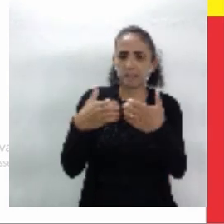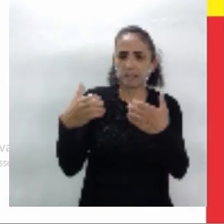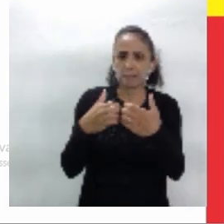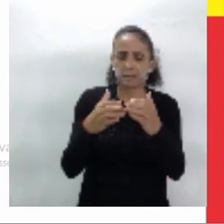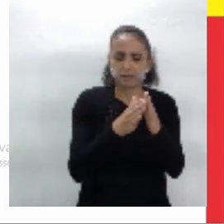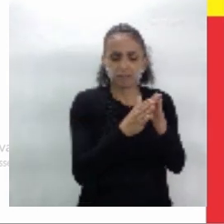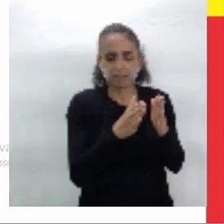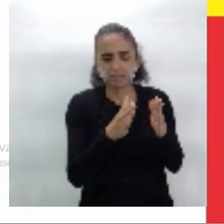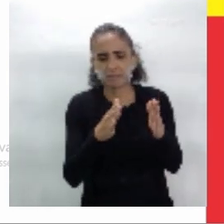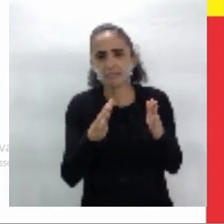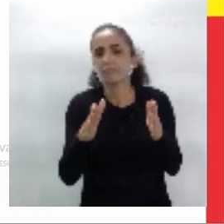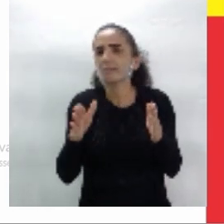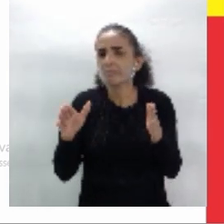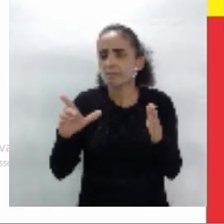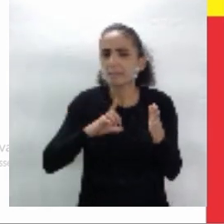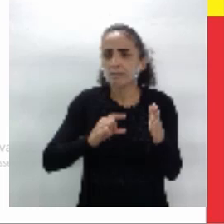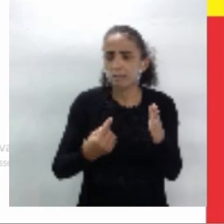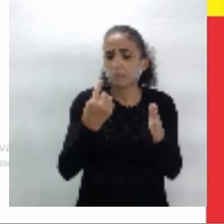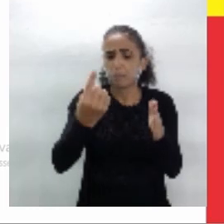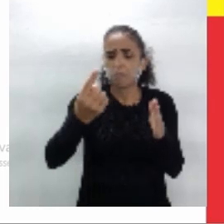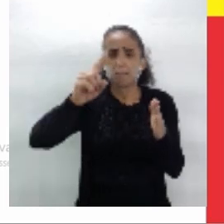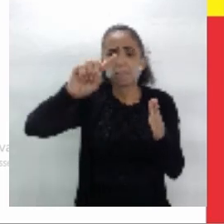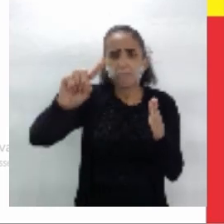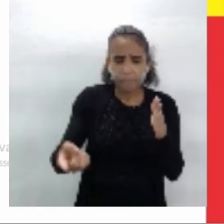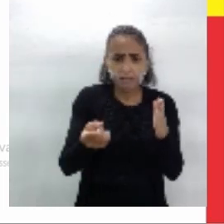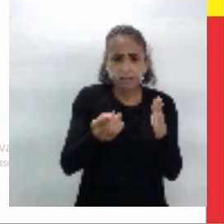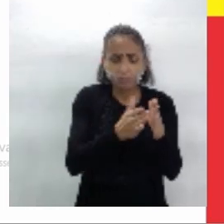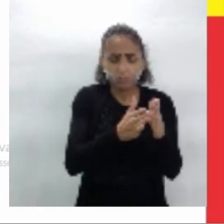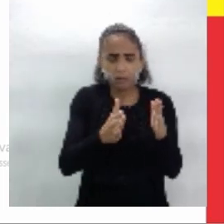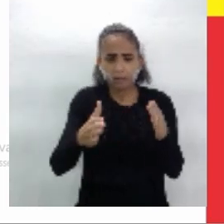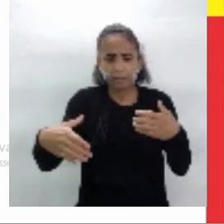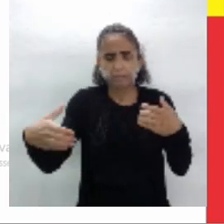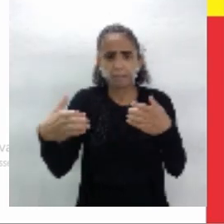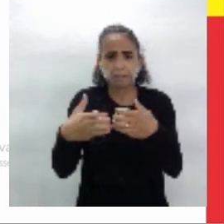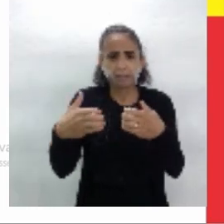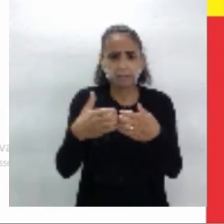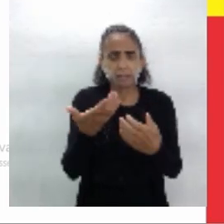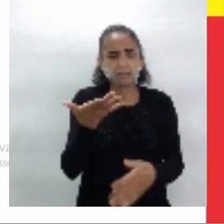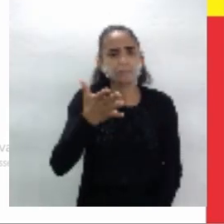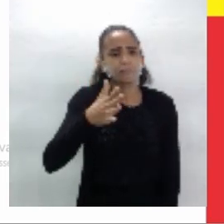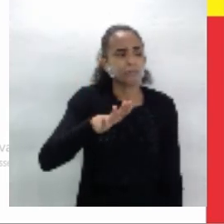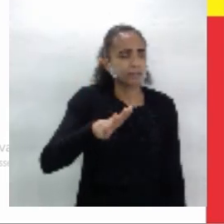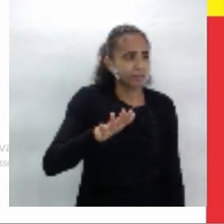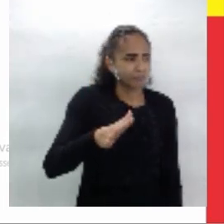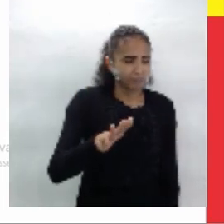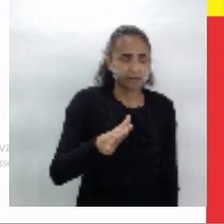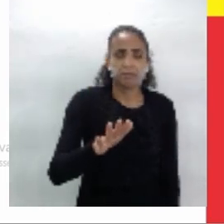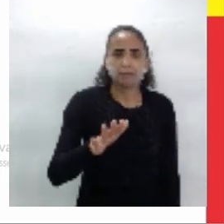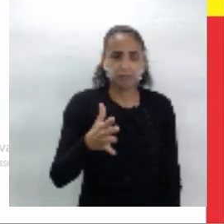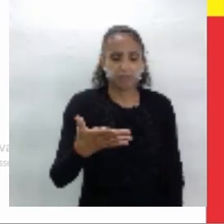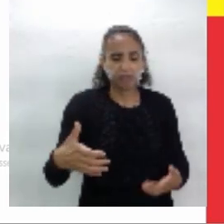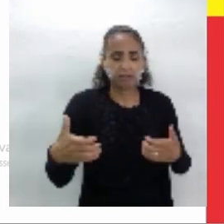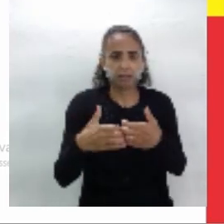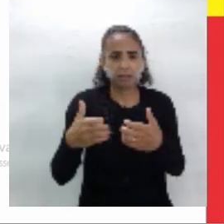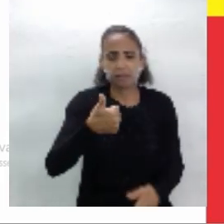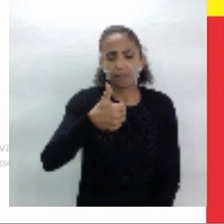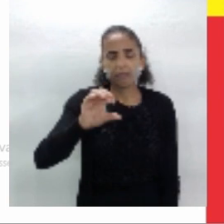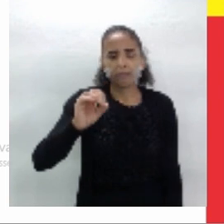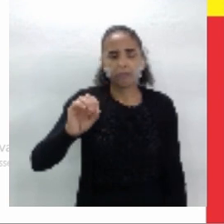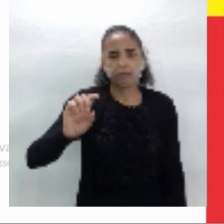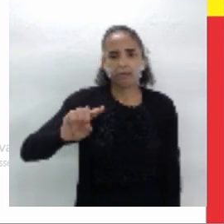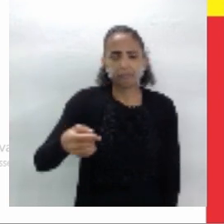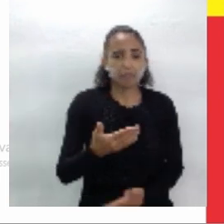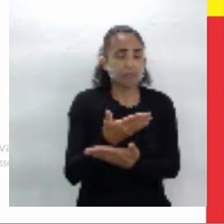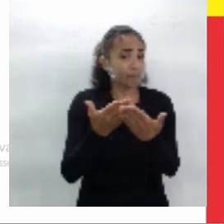de 100.000, eu tenho 1 milhão. Então, 124.000 é aproximadamente a potência de 10, mais próximo é de